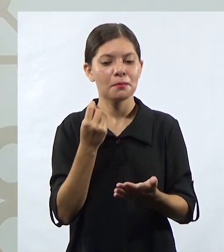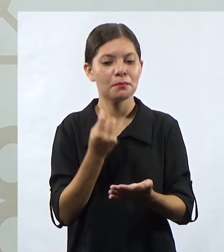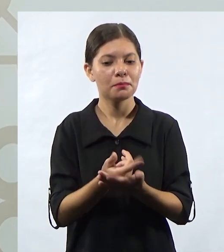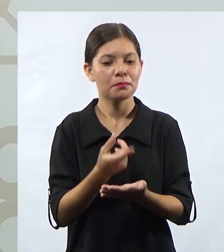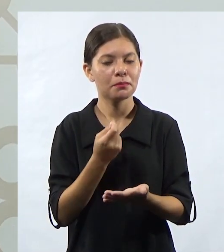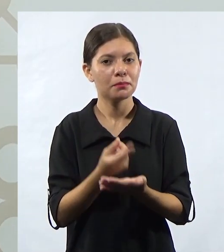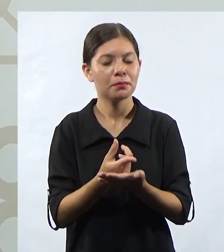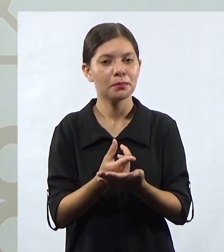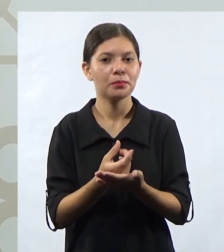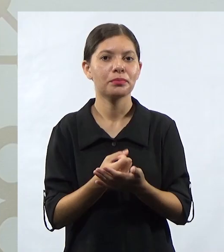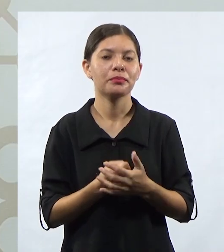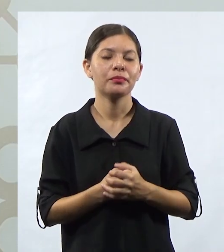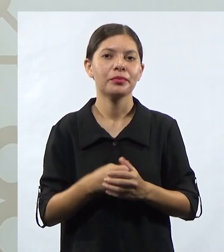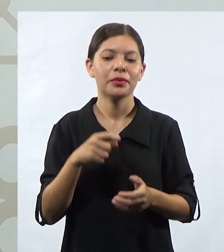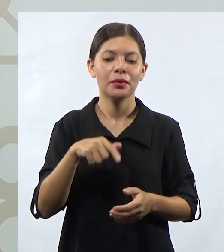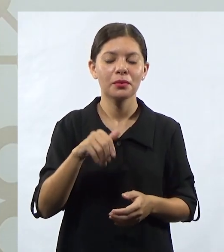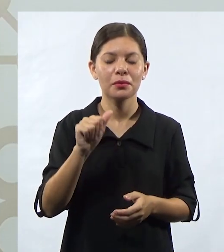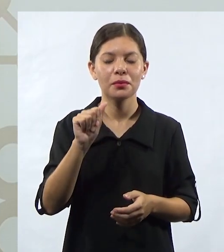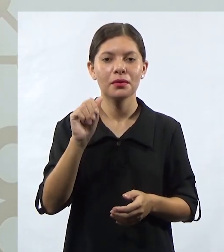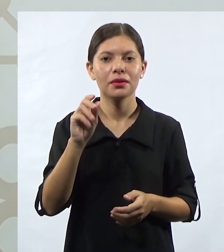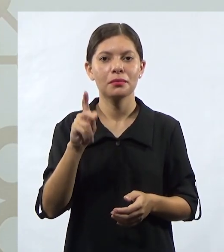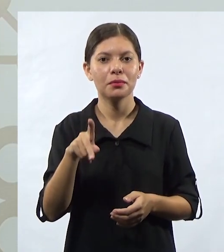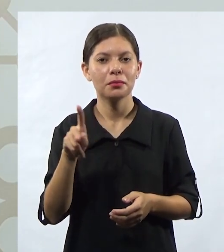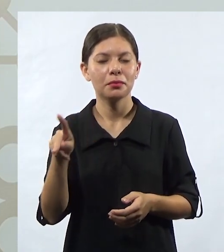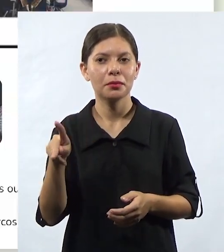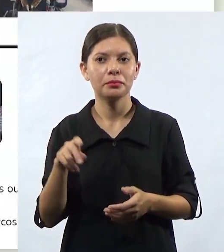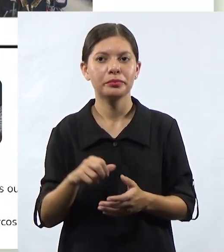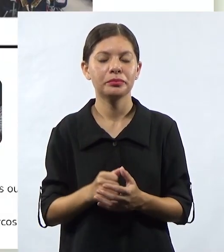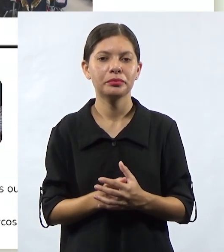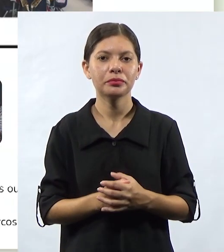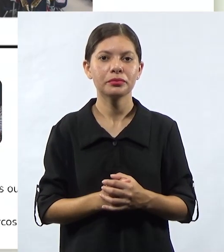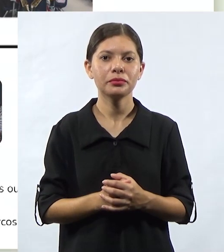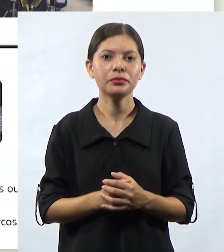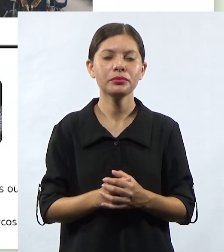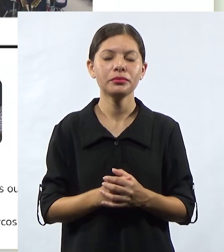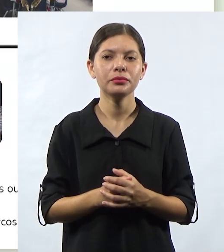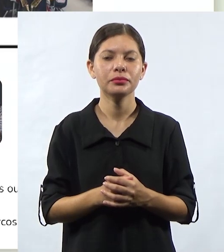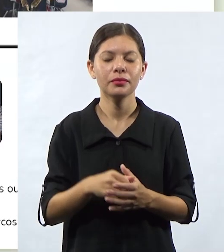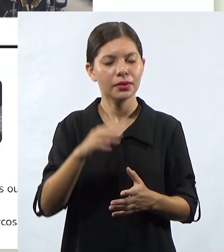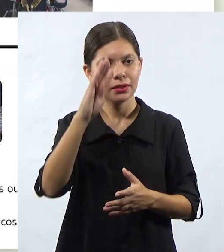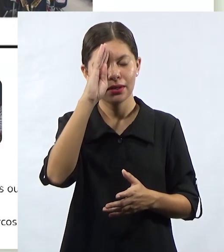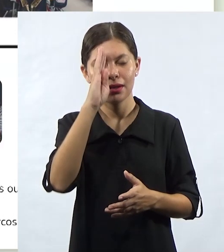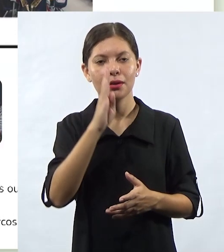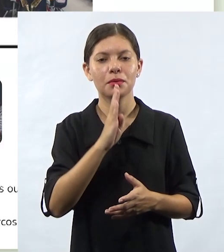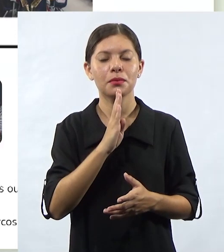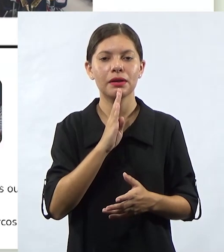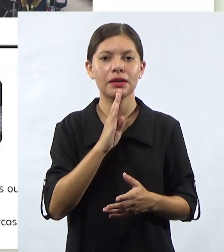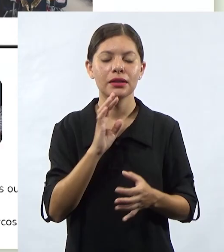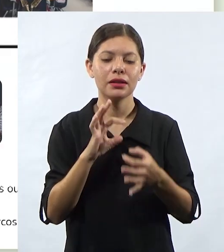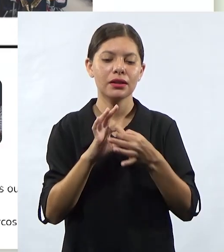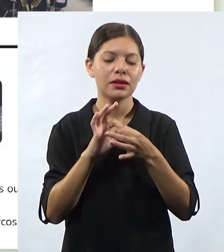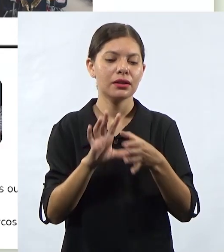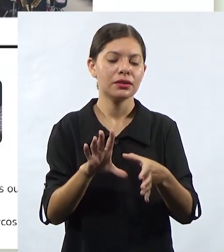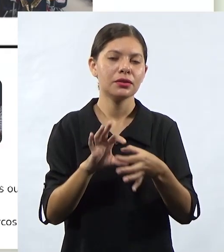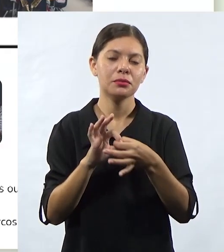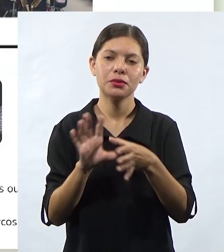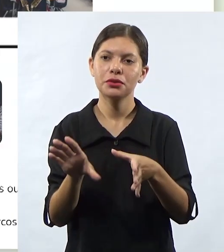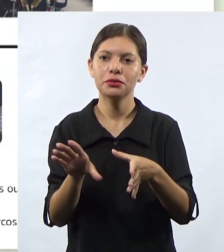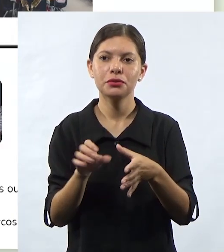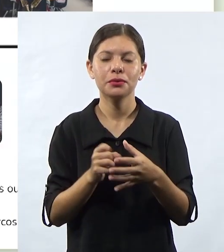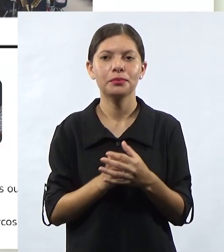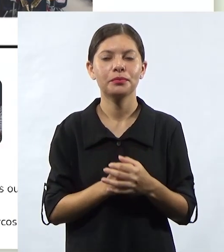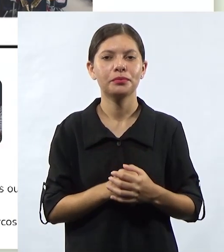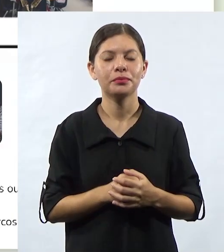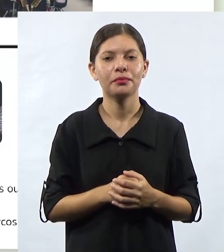plano, né? Esse é um dos objetivos dos aplicativos online. Mas todos têm a versão gratuita e podem ser utilizados livremente.